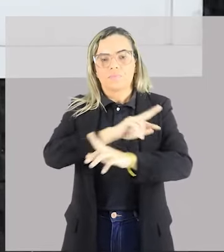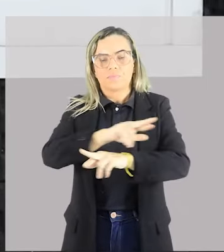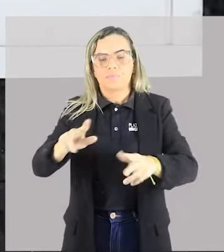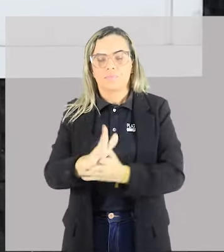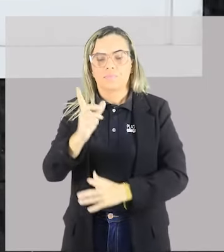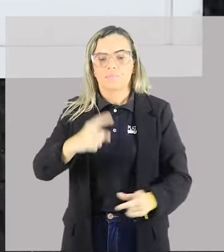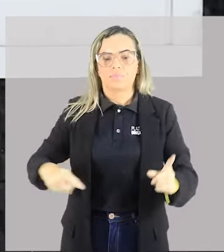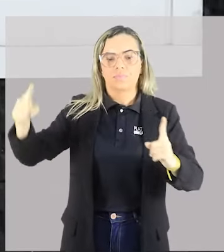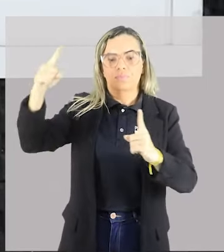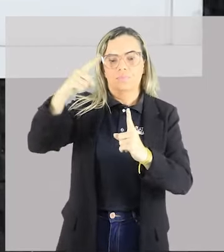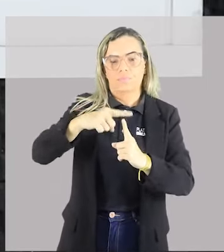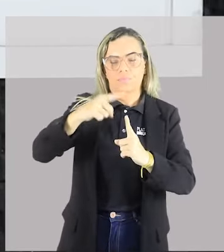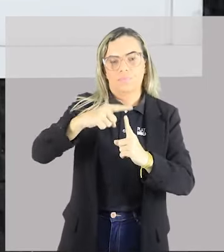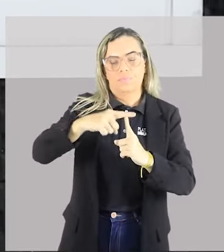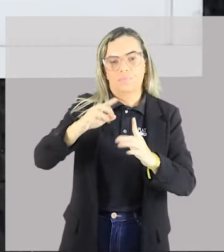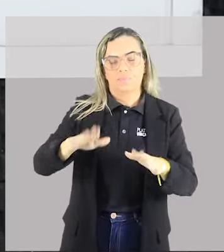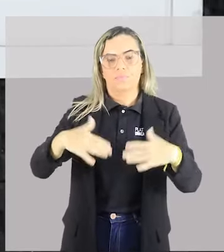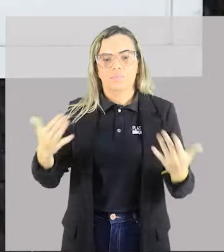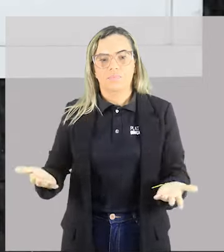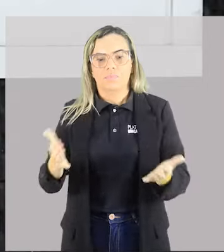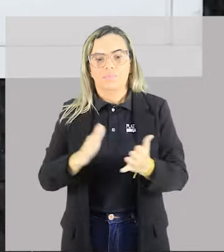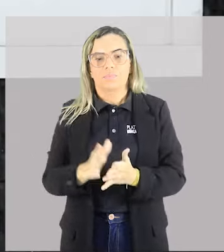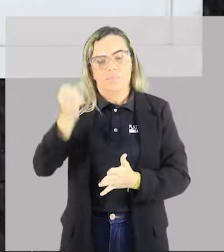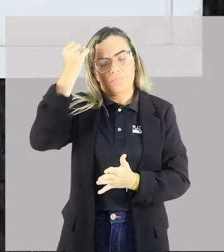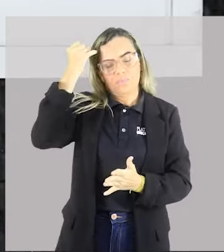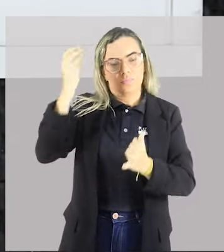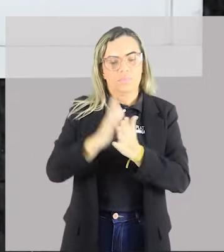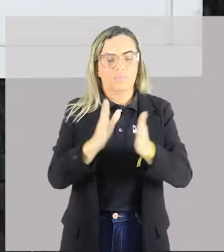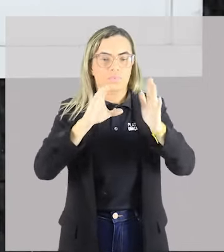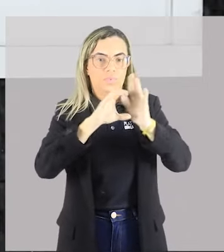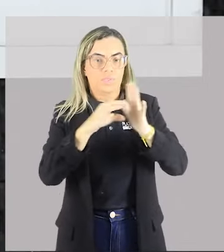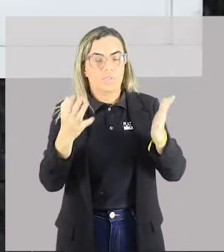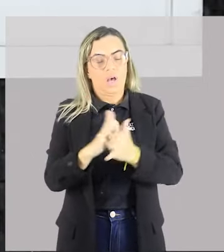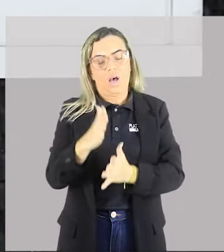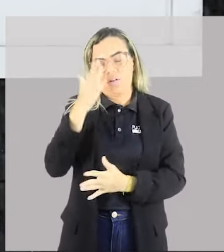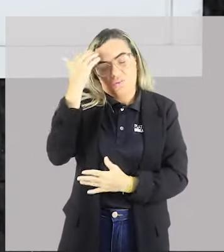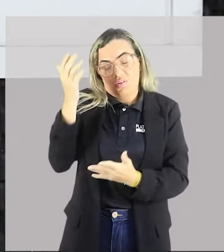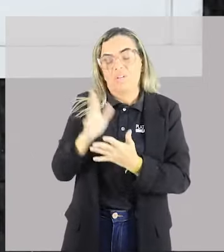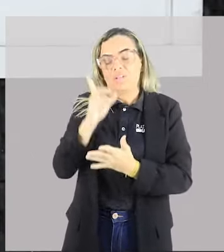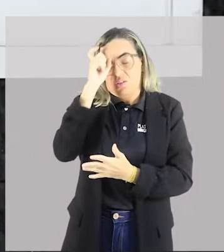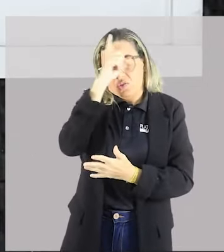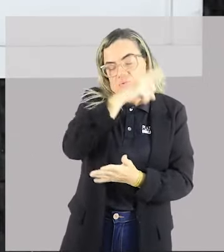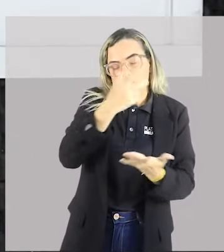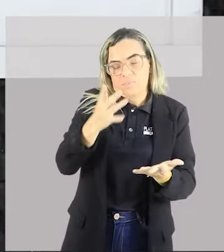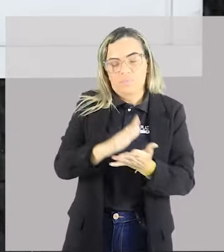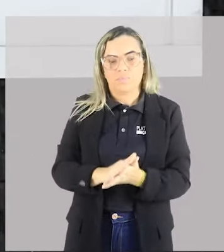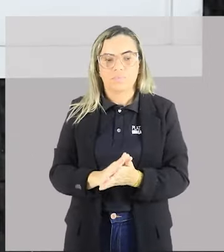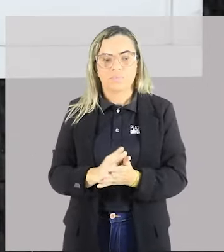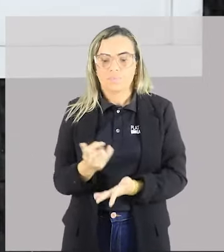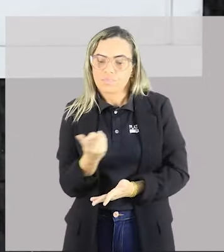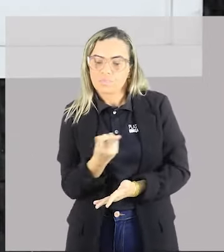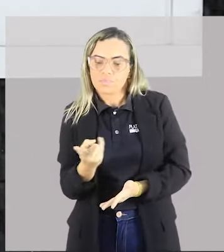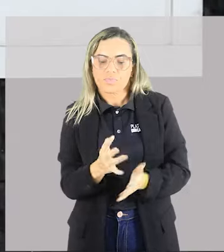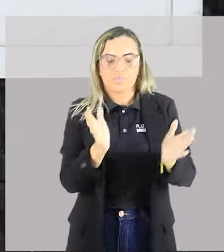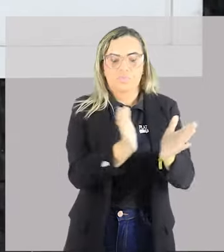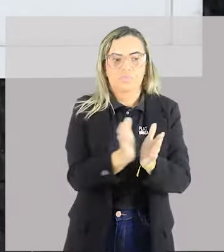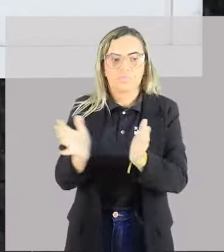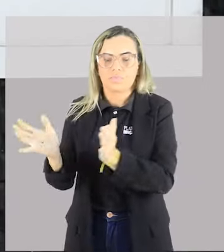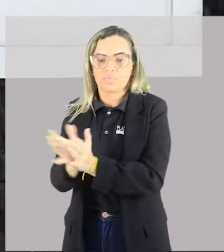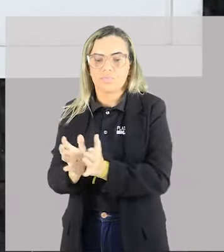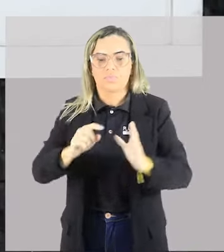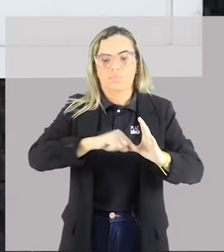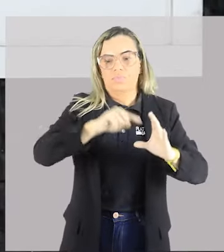pro final do ano tá então se a gente não entender a ideia a gente vai ter dificuldade Beleza então Olha só pessoal eu dei dois conjuntos aqui né